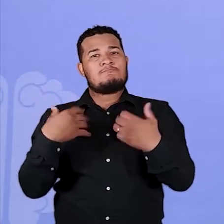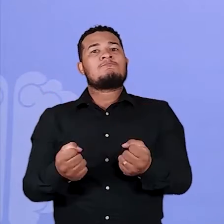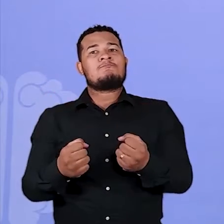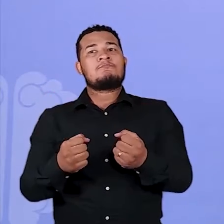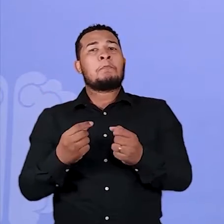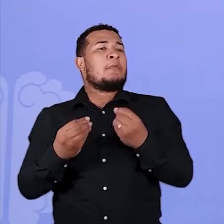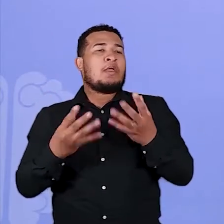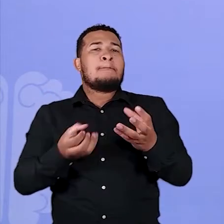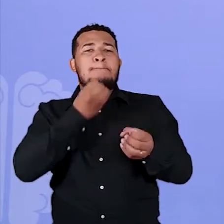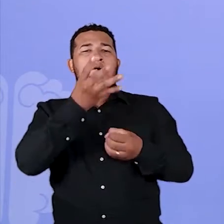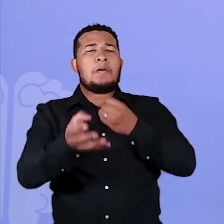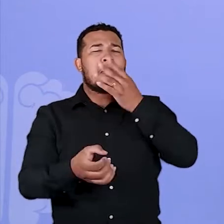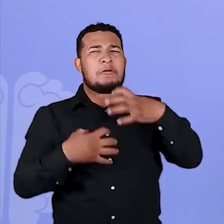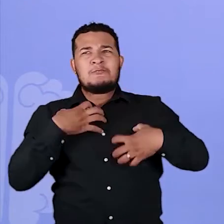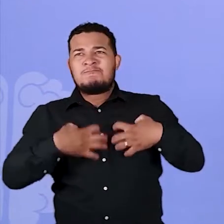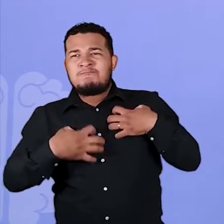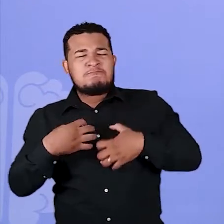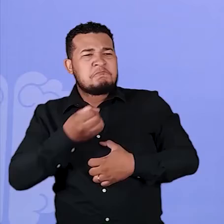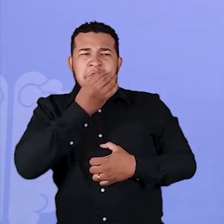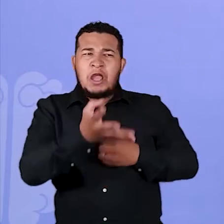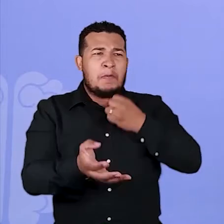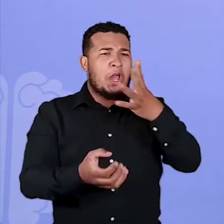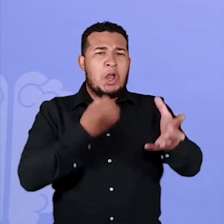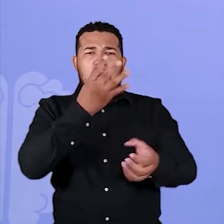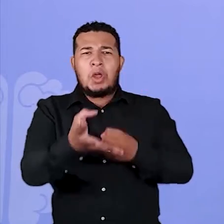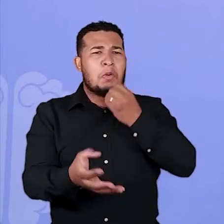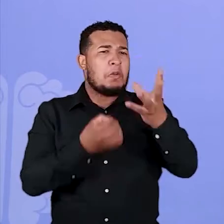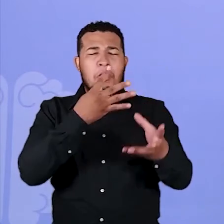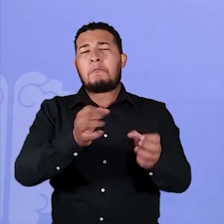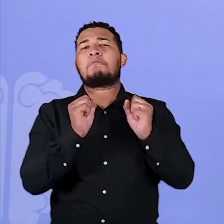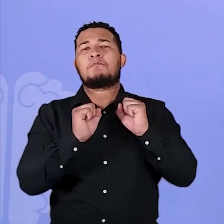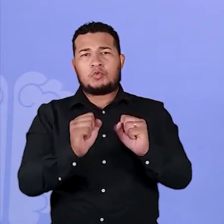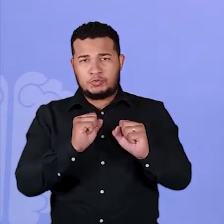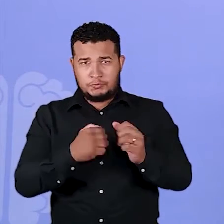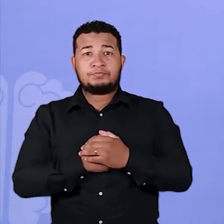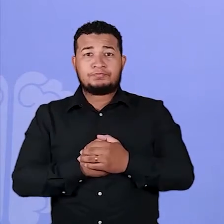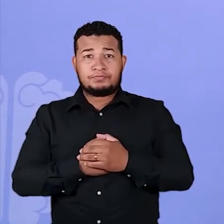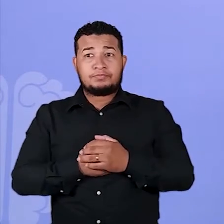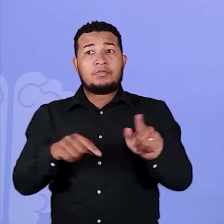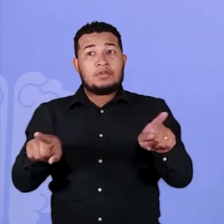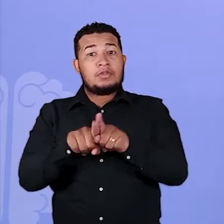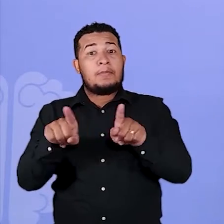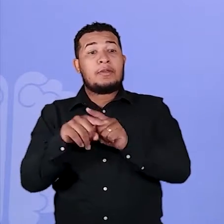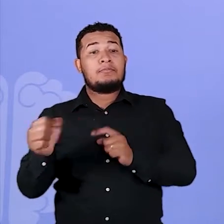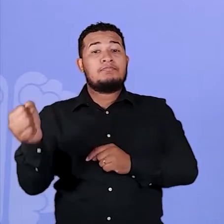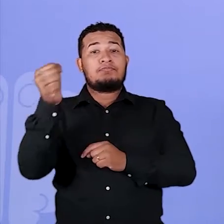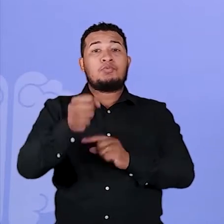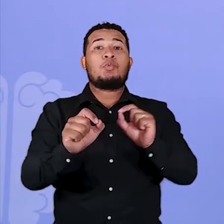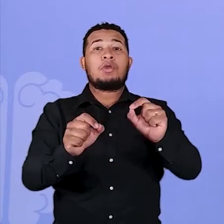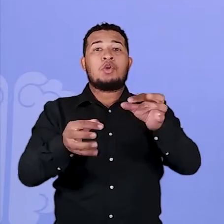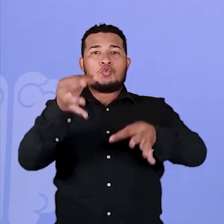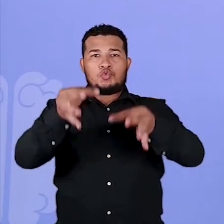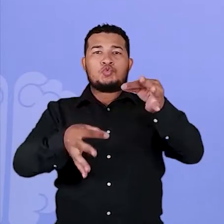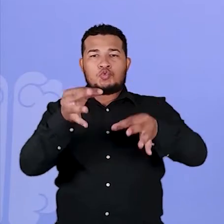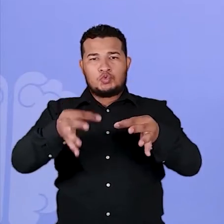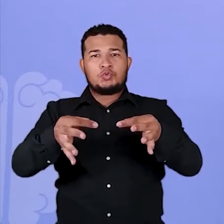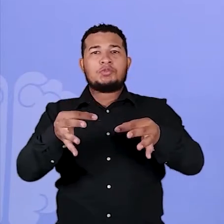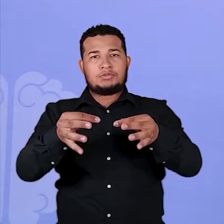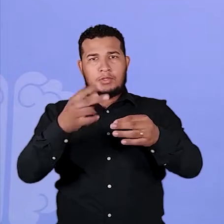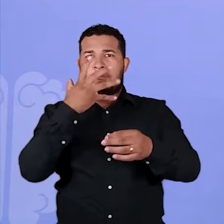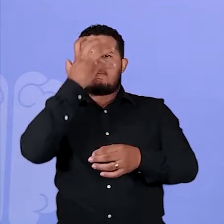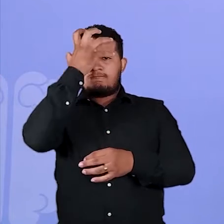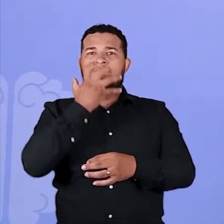ir despejar a fúria e a raiva que eles sentiam de Ramiro Dorco. Ele instalou um juiz